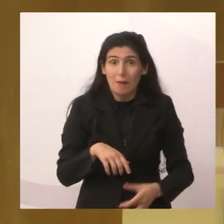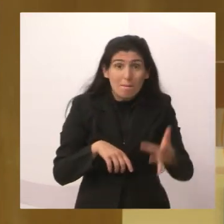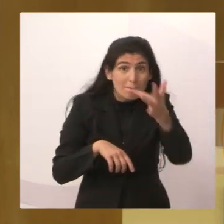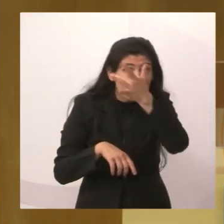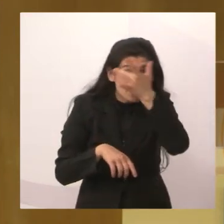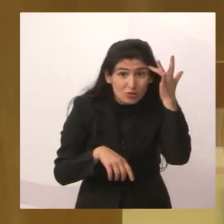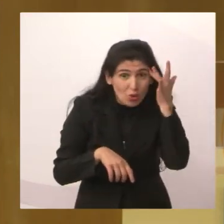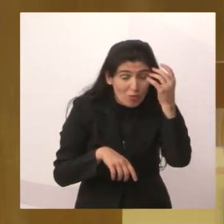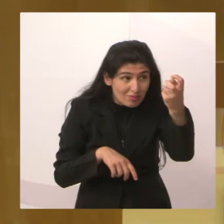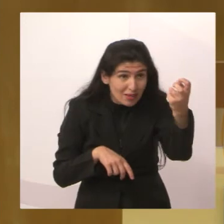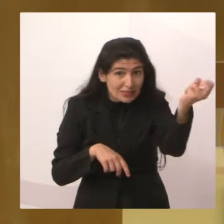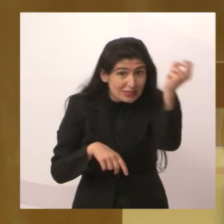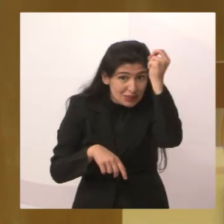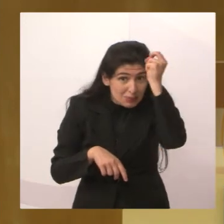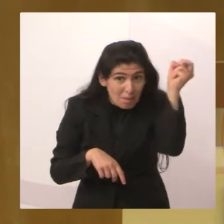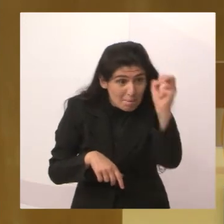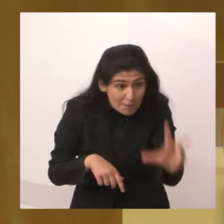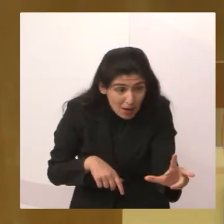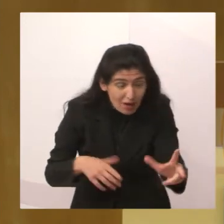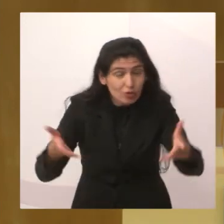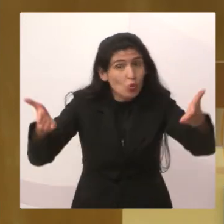andar pela rua, que eu vou falar.